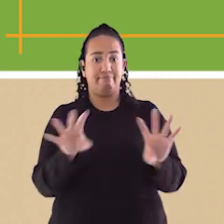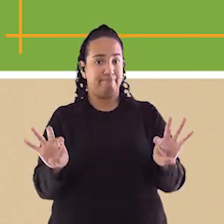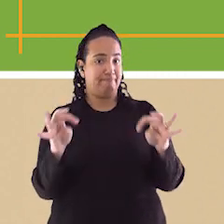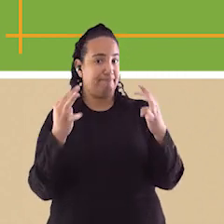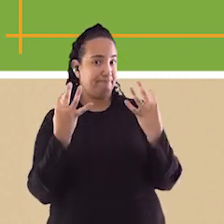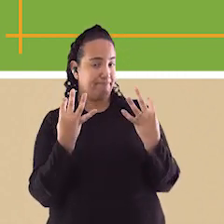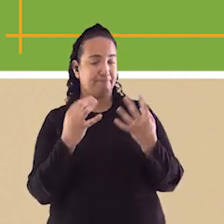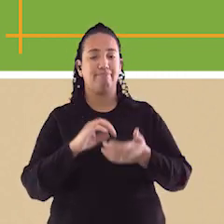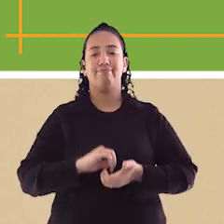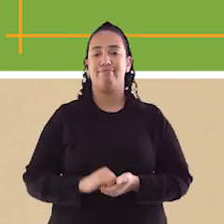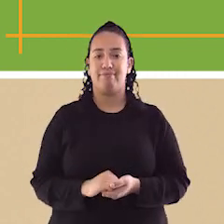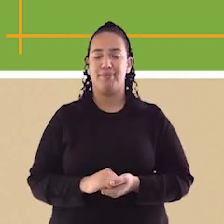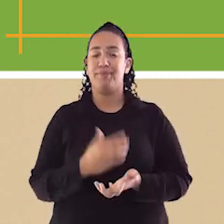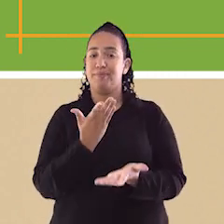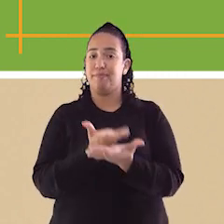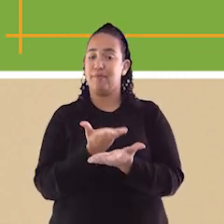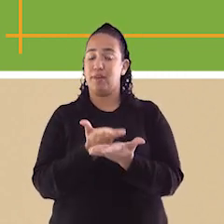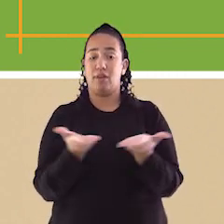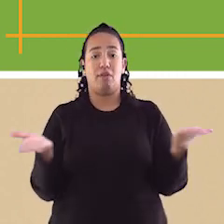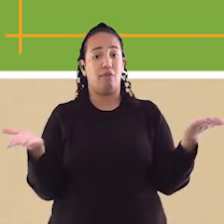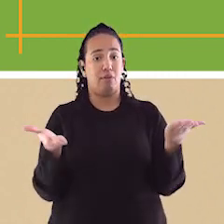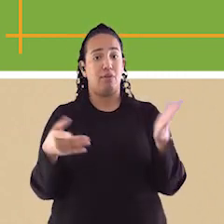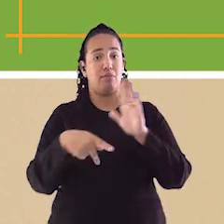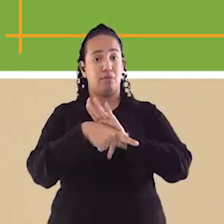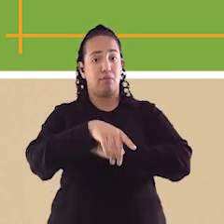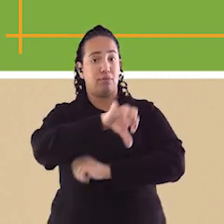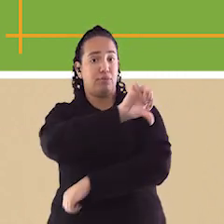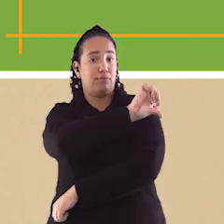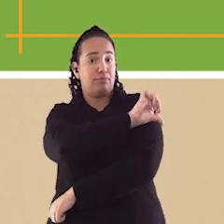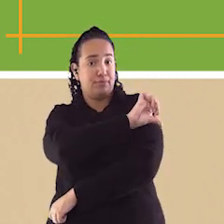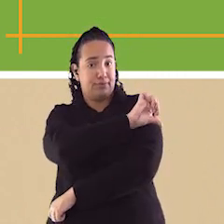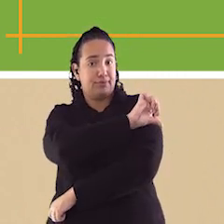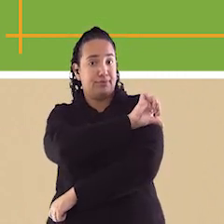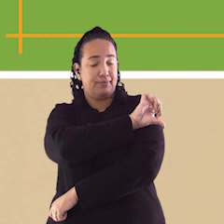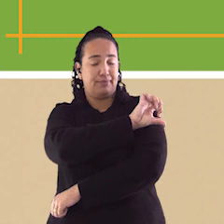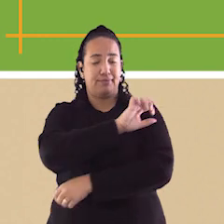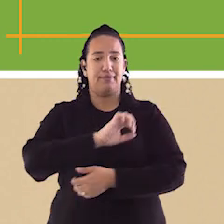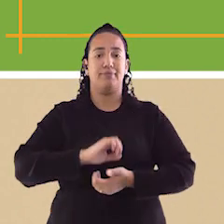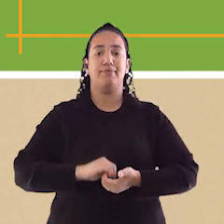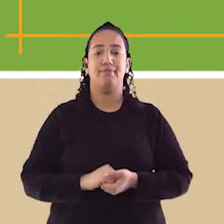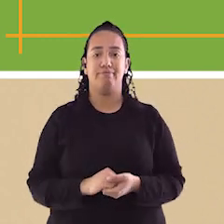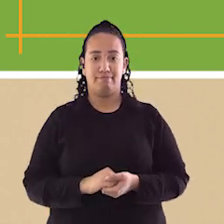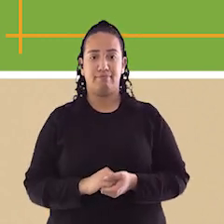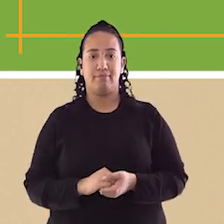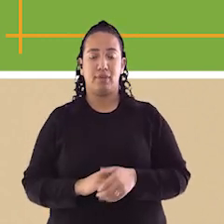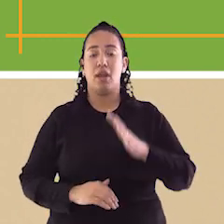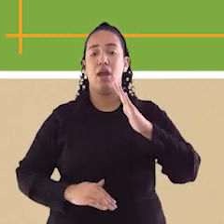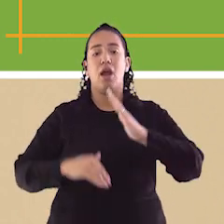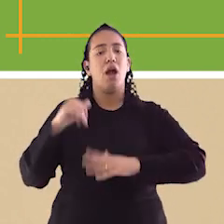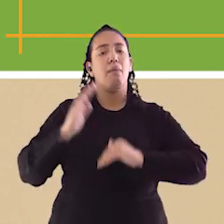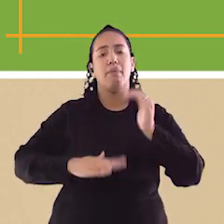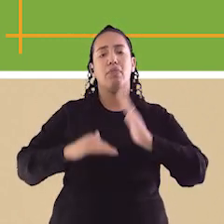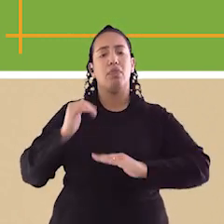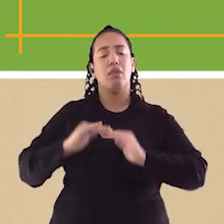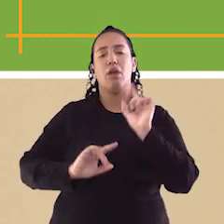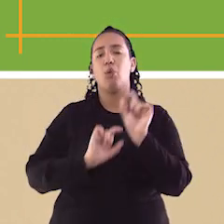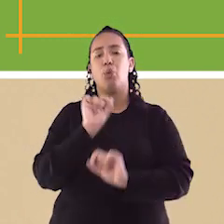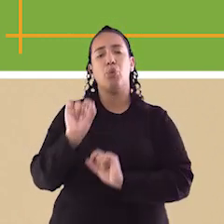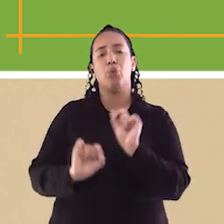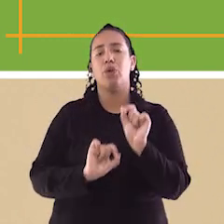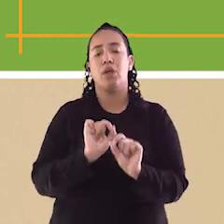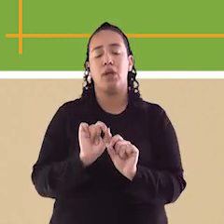acompanhando. Esta aula é do 9º ano do ensino fundamental, anos finais, e trabalha a habilidade que